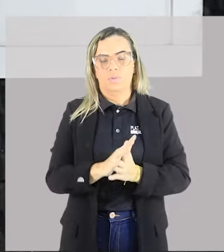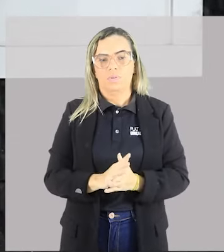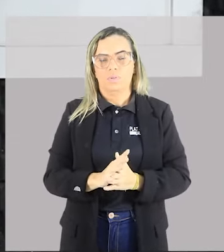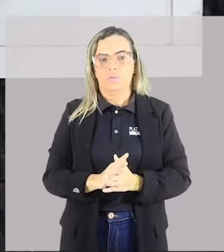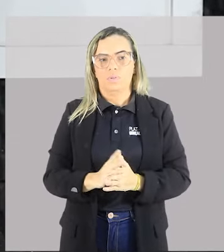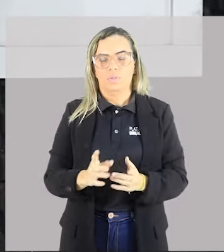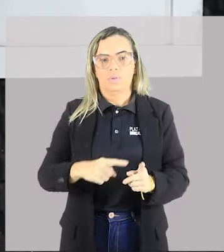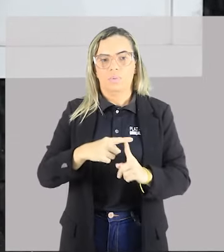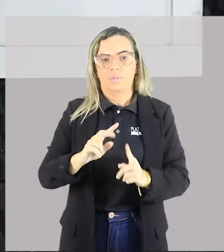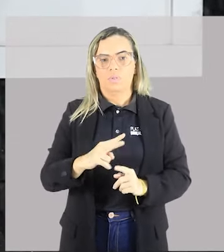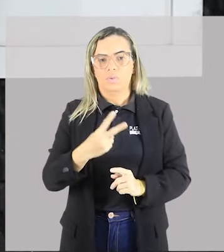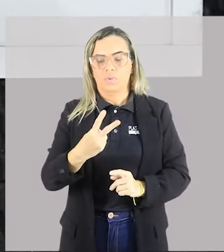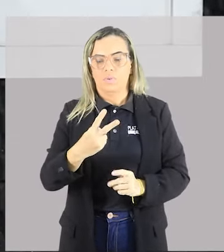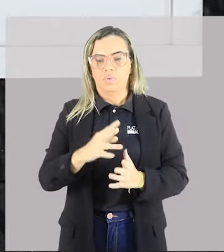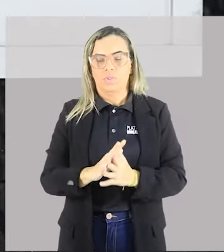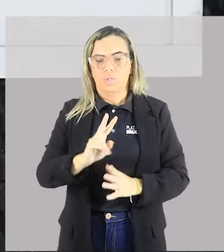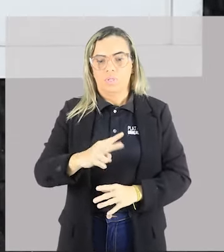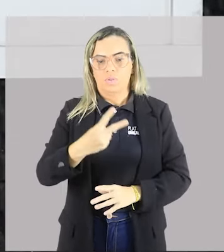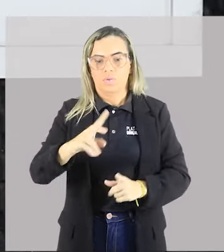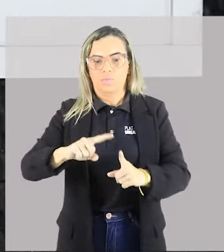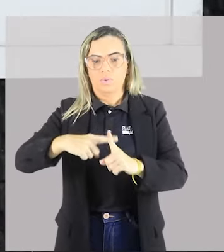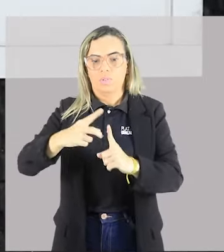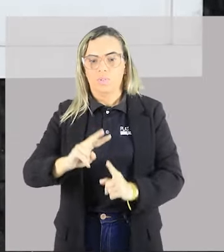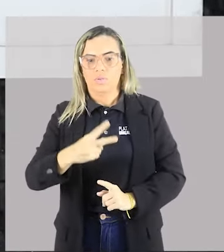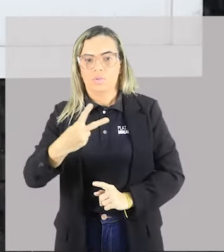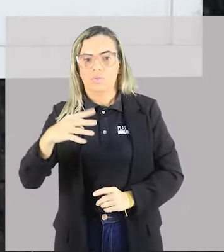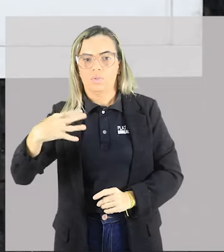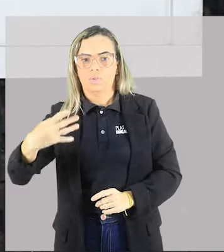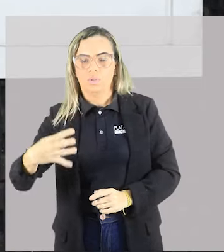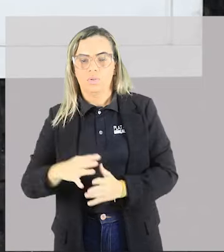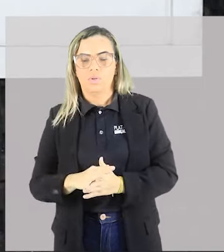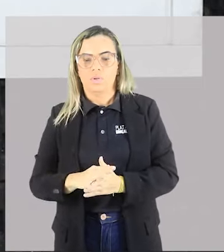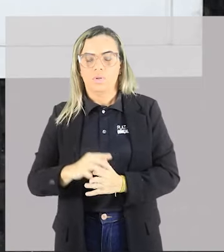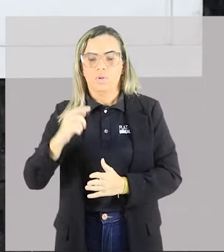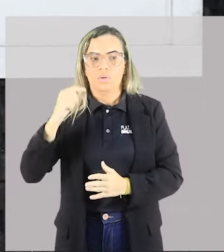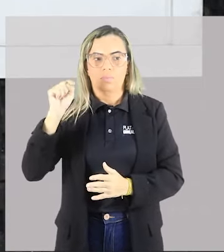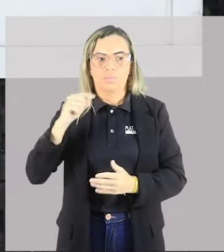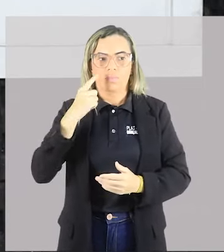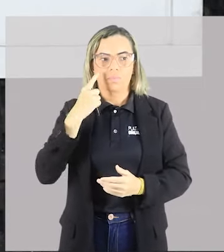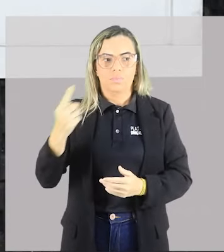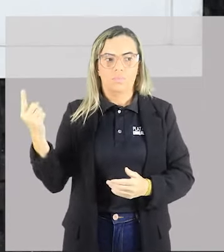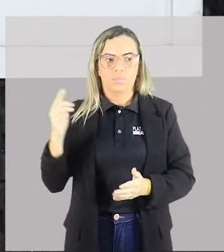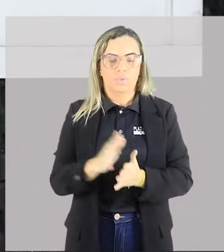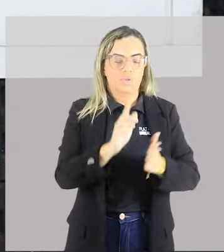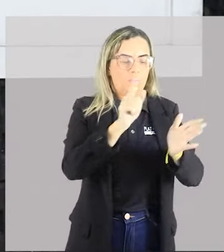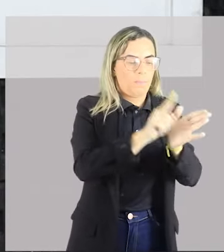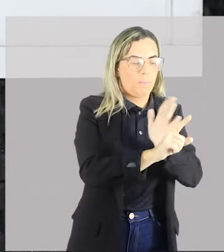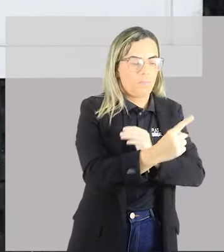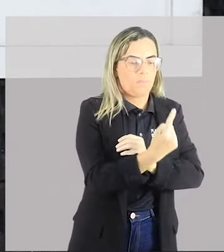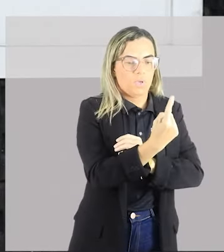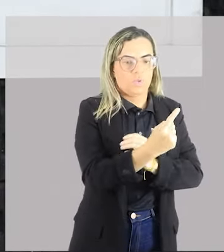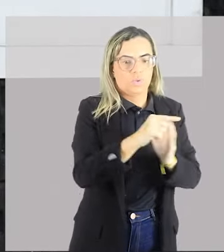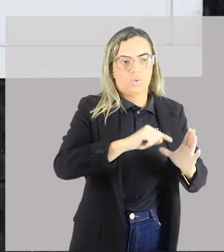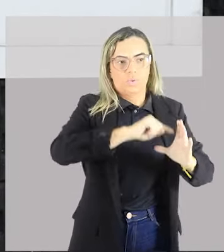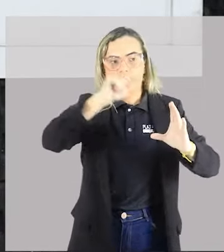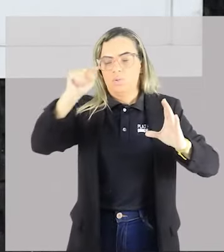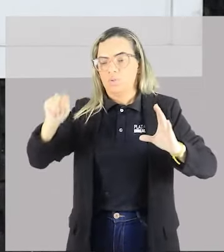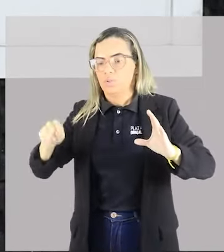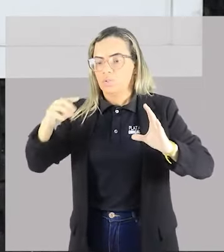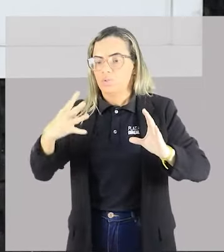somado com 2 dá 4 então nós temos que o -1 está associado com 4